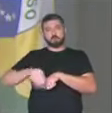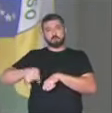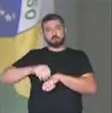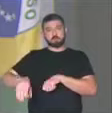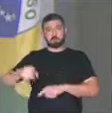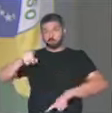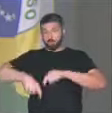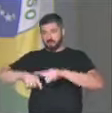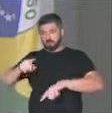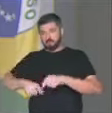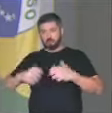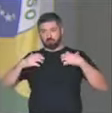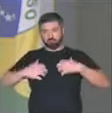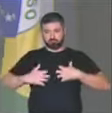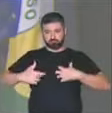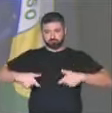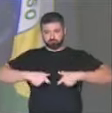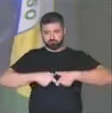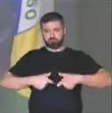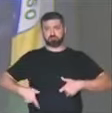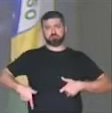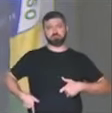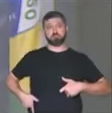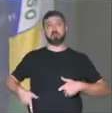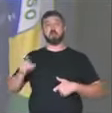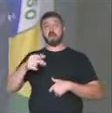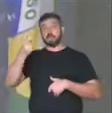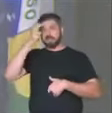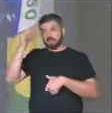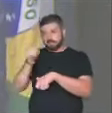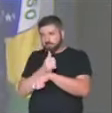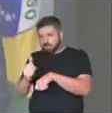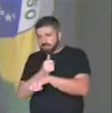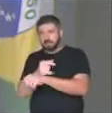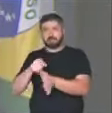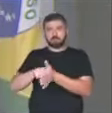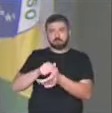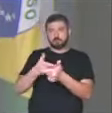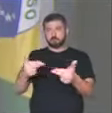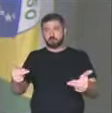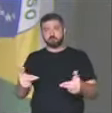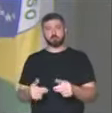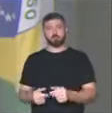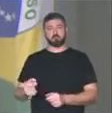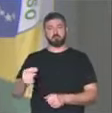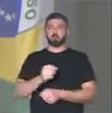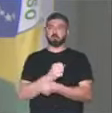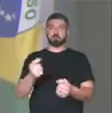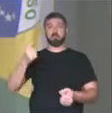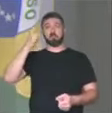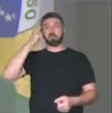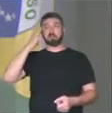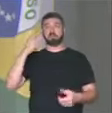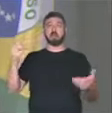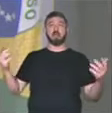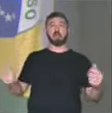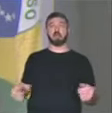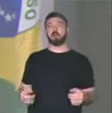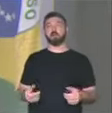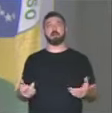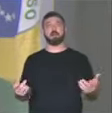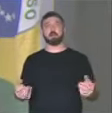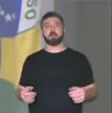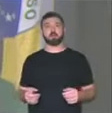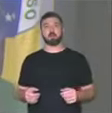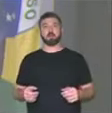equipamento e inteligência na área de segurança não é possível que a gente ache que é